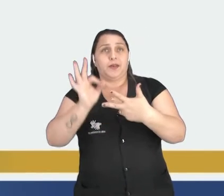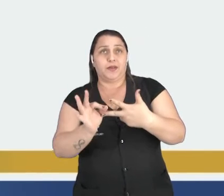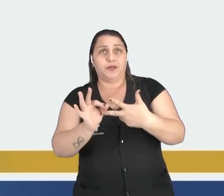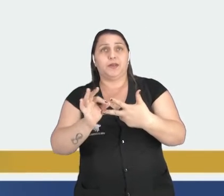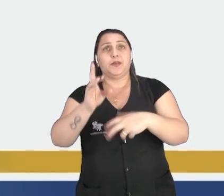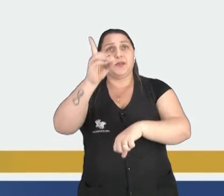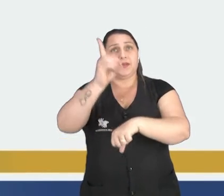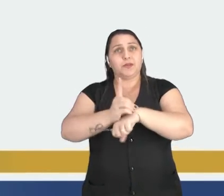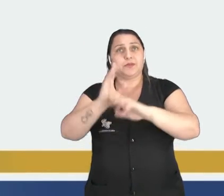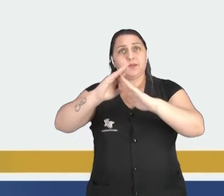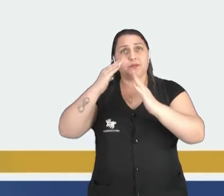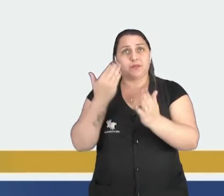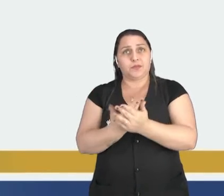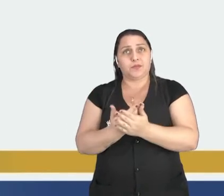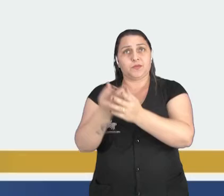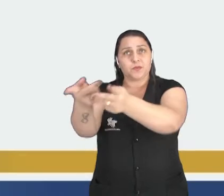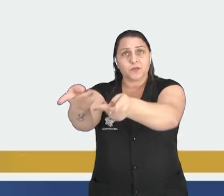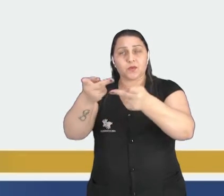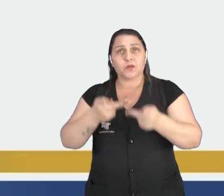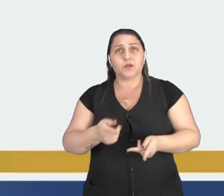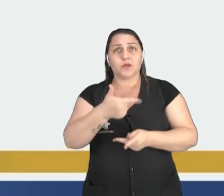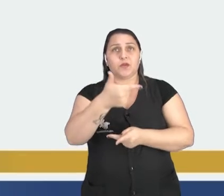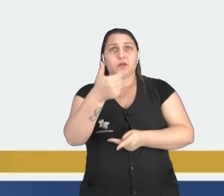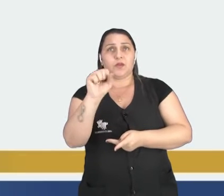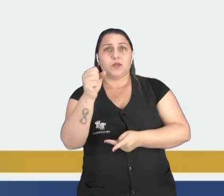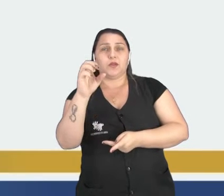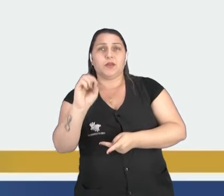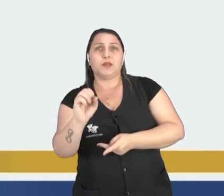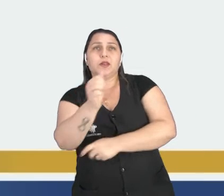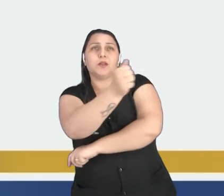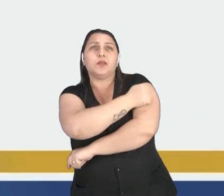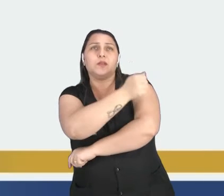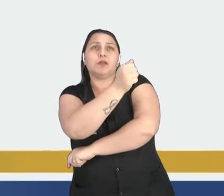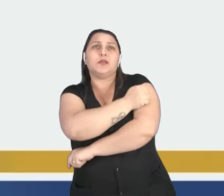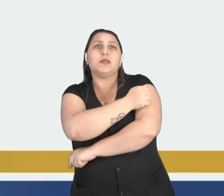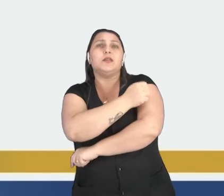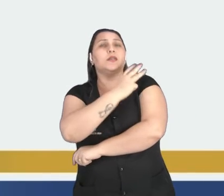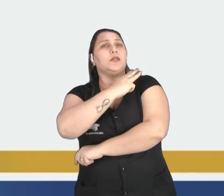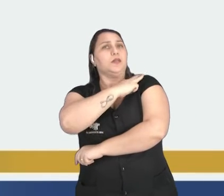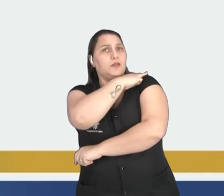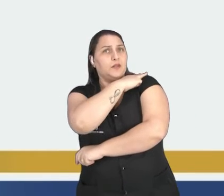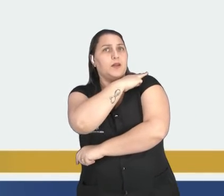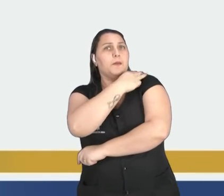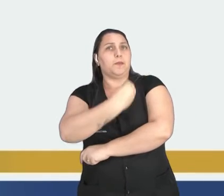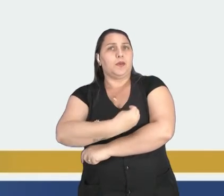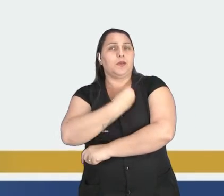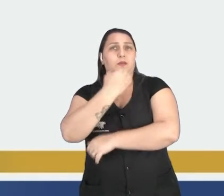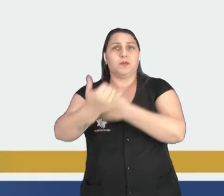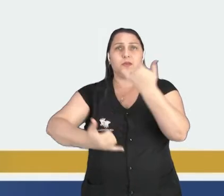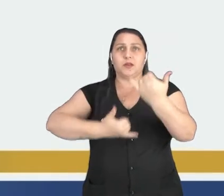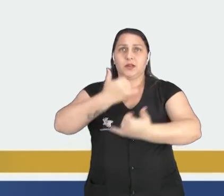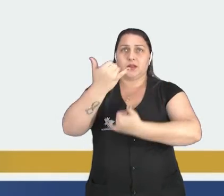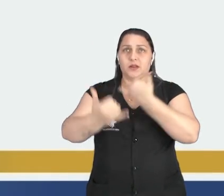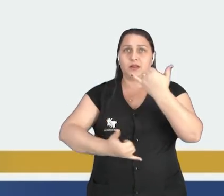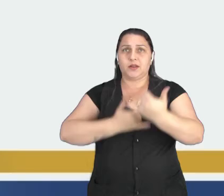O diretor de uma escola convidou os 280 alunos de terceiro ano a participarem de uma